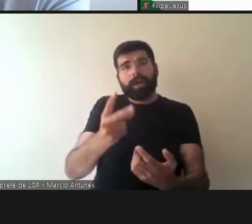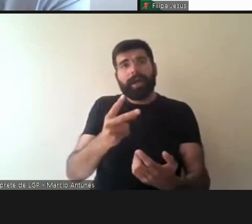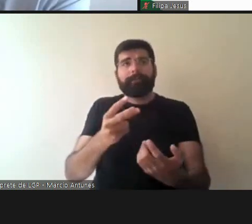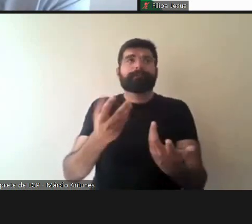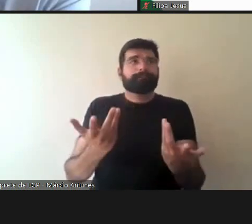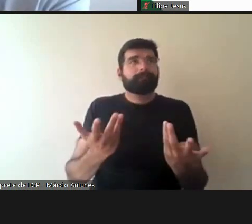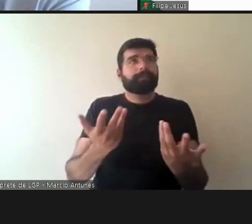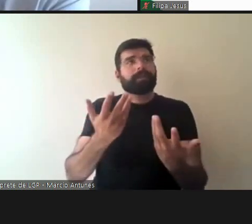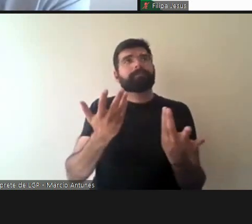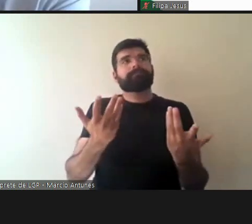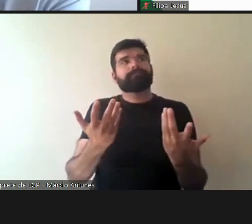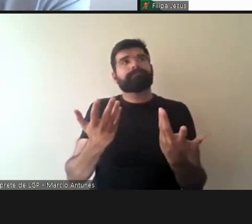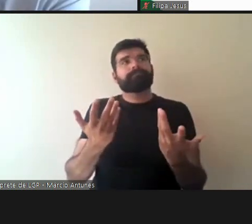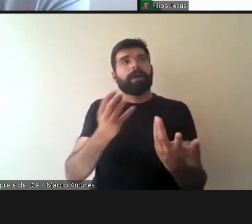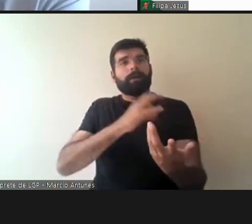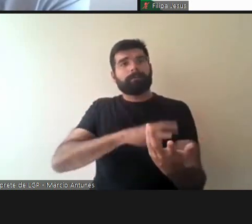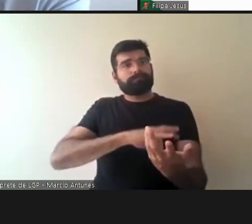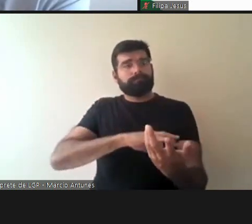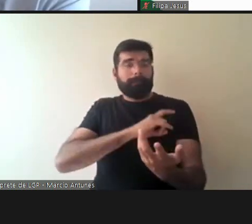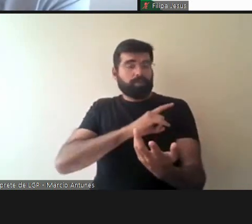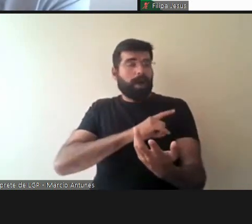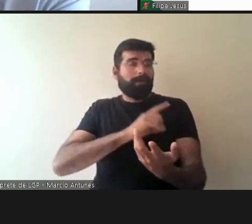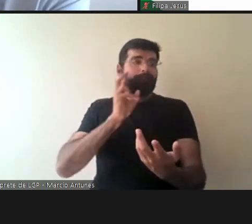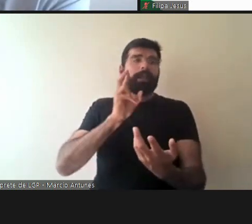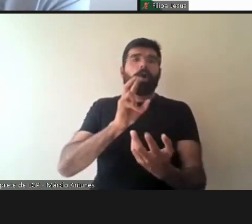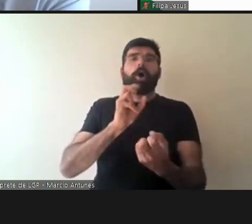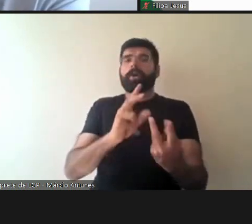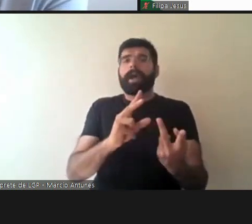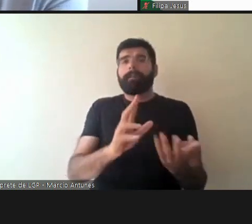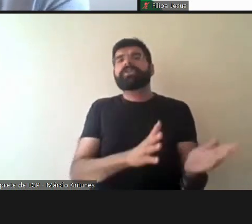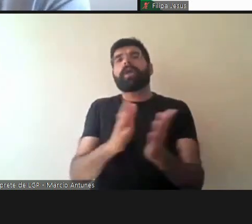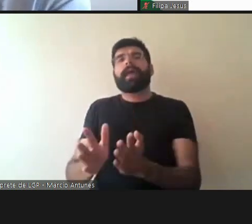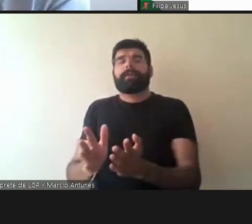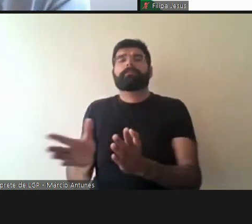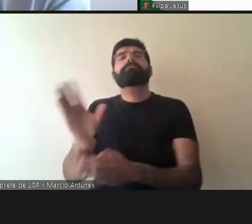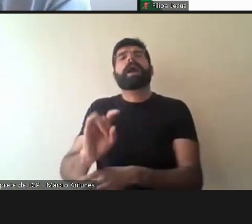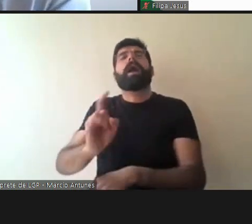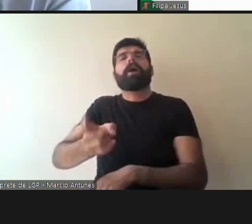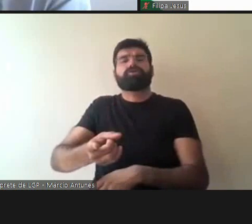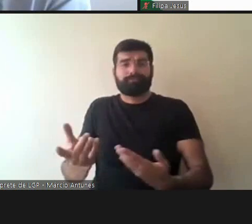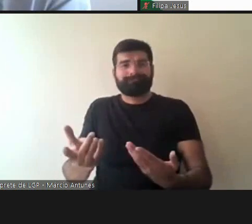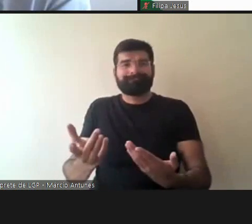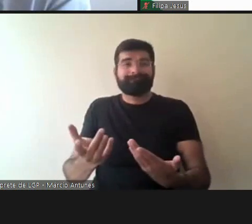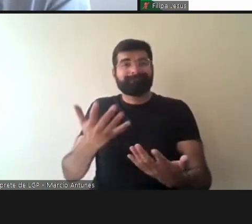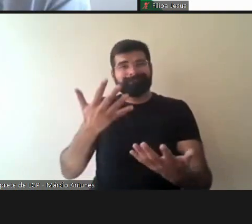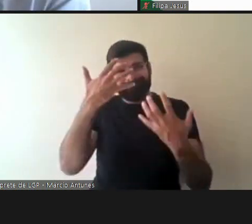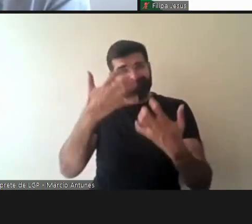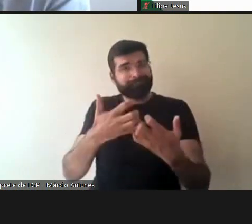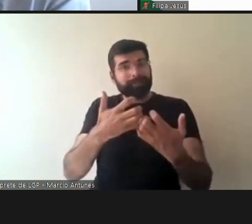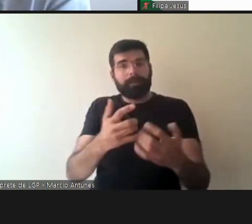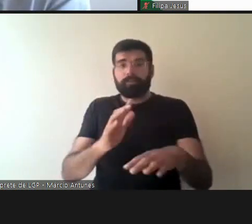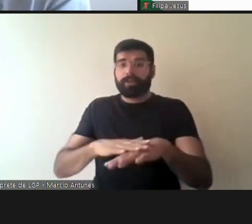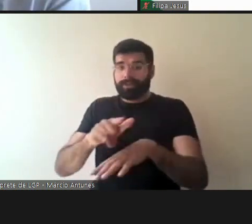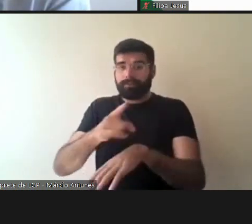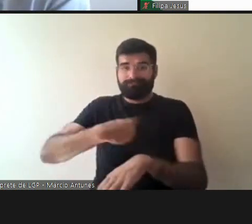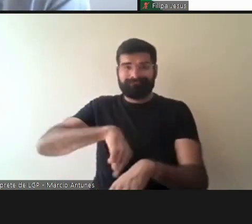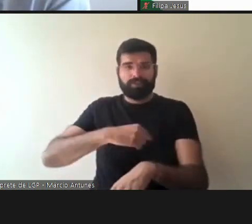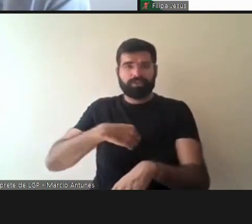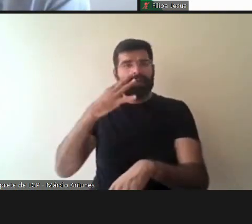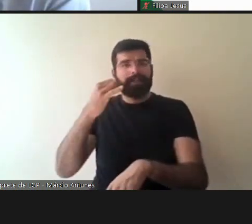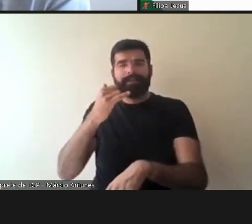valorização pessoal. É dentro deste quadro de tentar perceber e